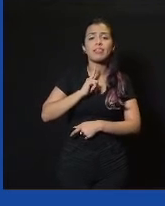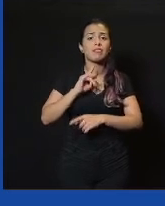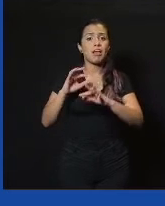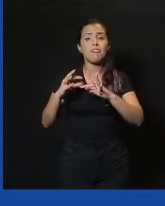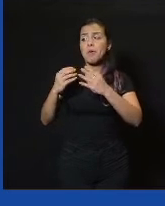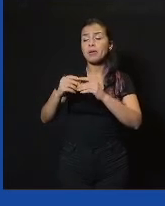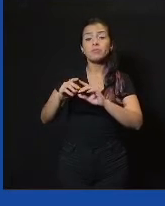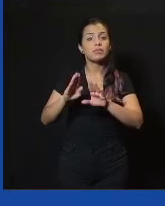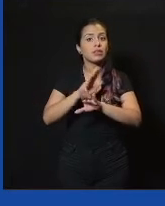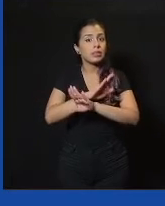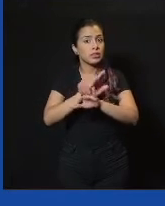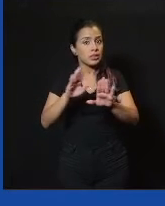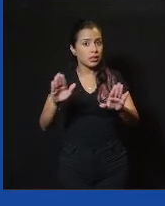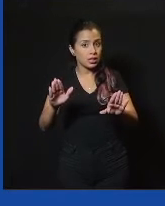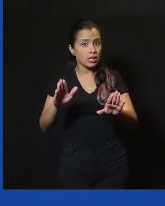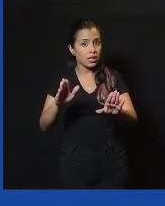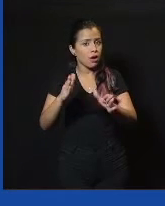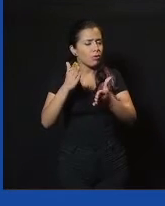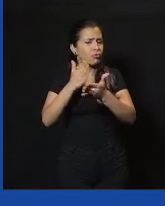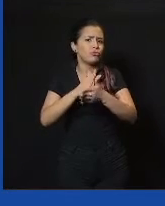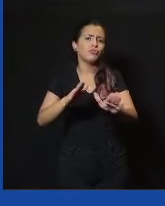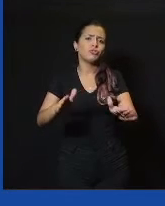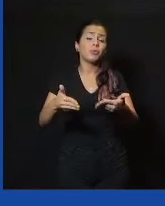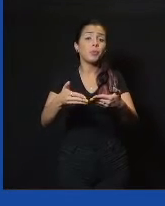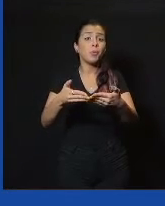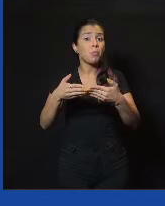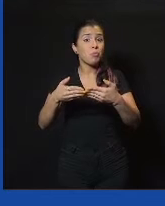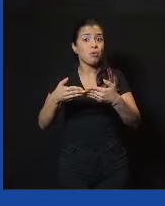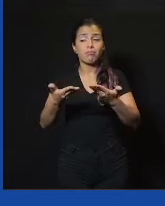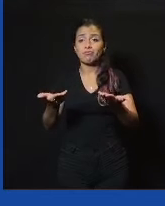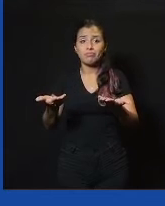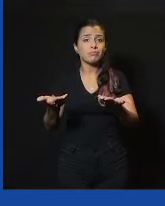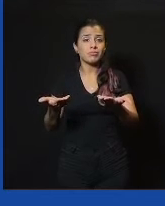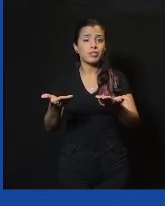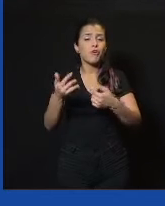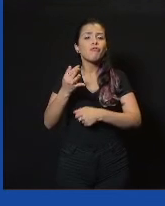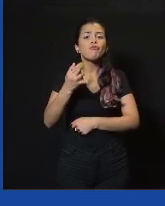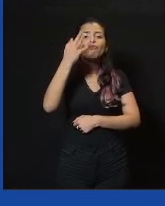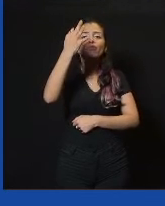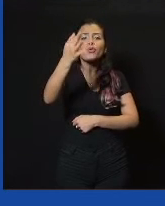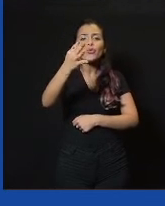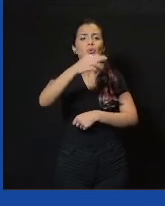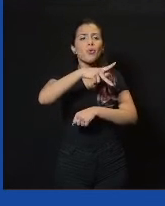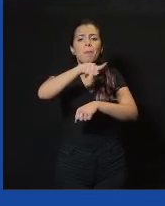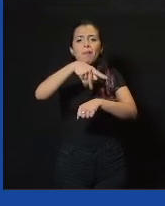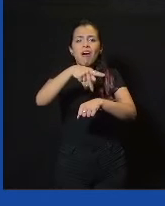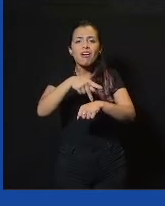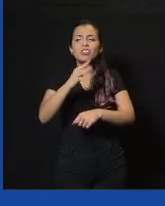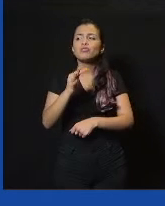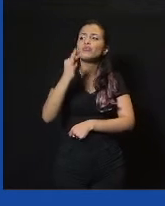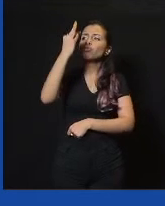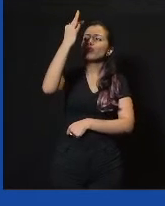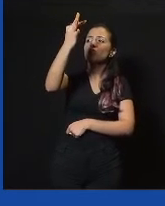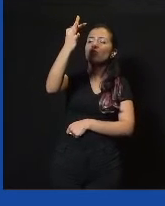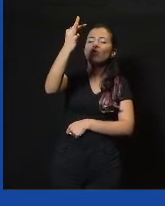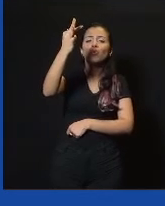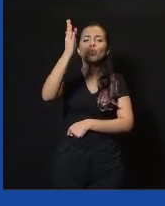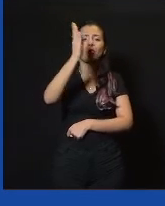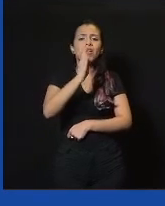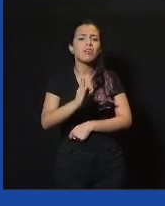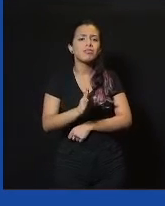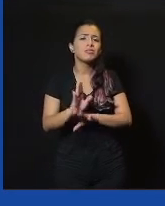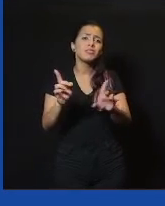Não pode. Chega. Porque não vai ter país do futuro, porque não vai ter Brasil do futuro, porque não vai ter pra